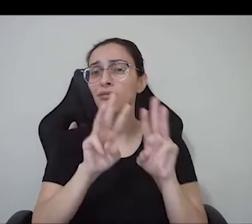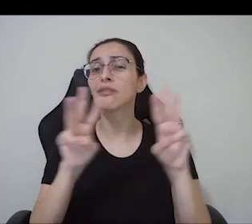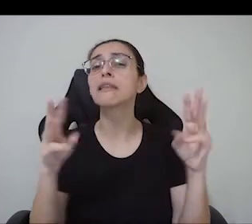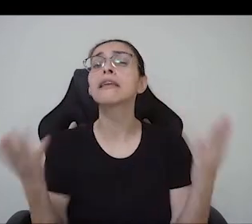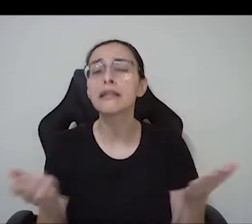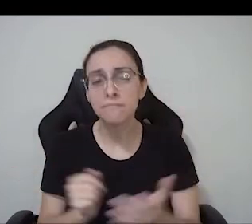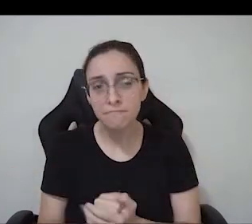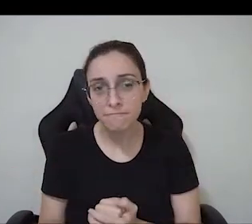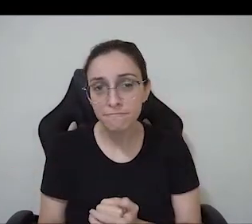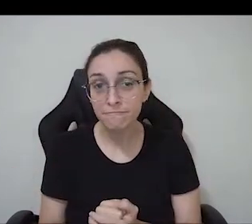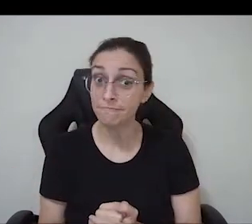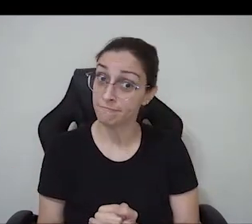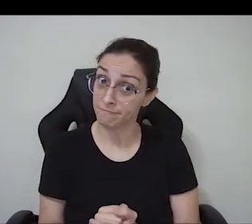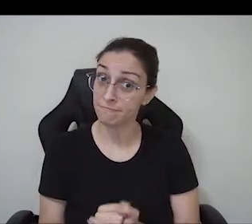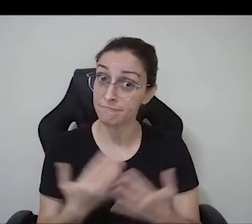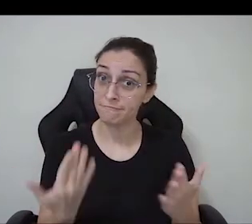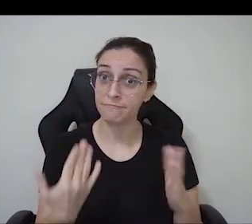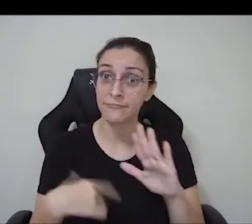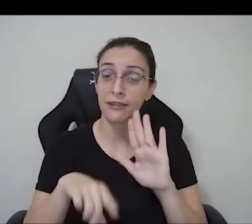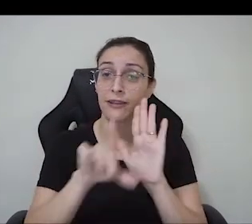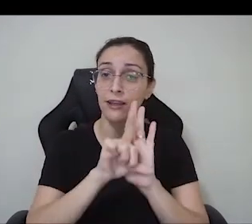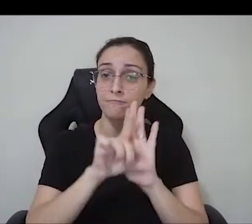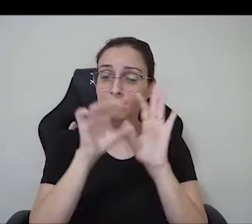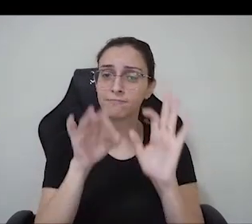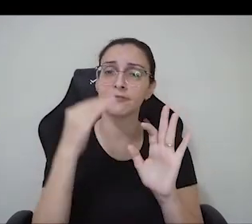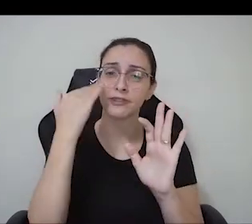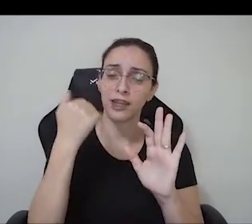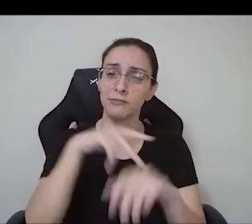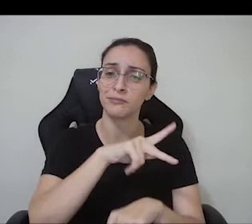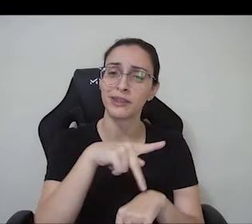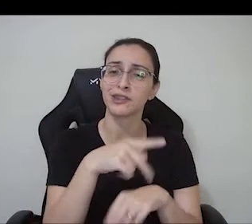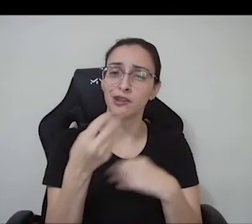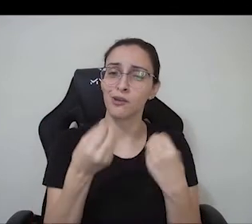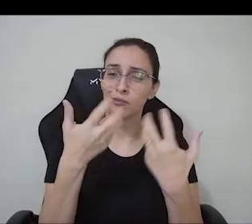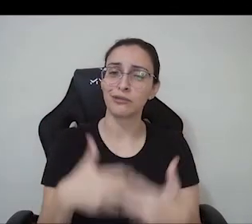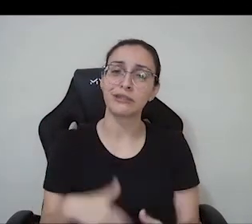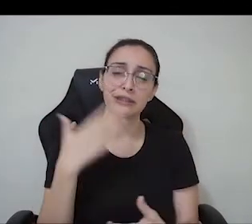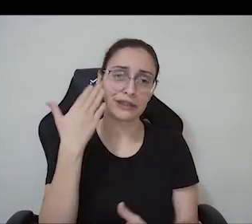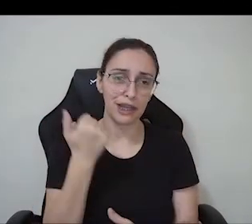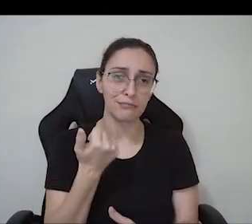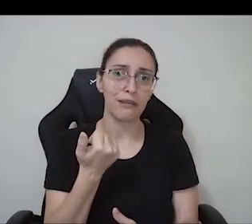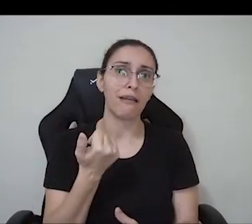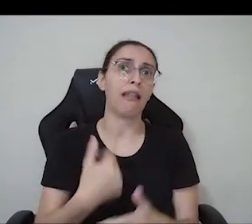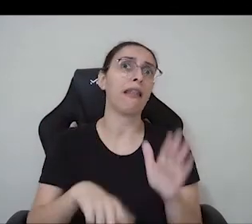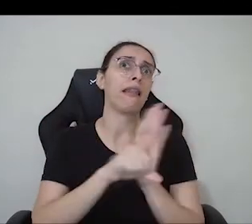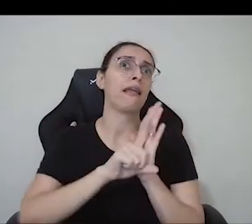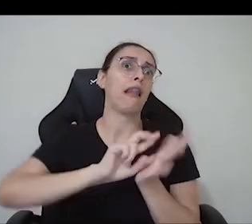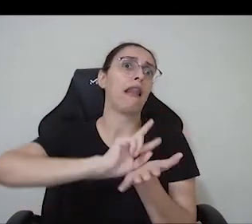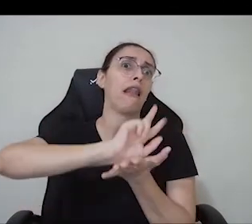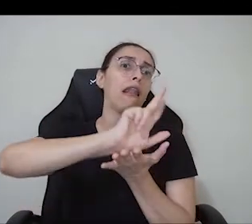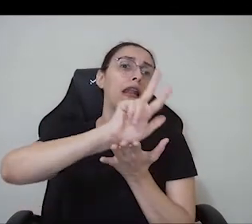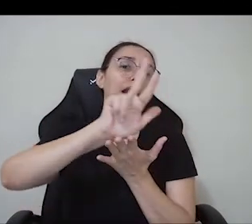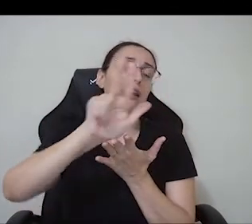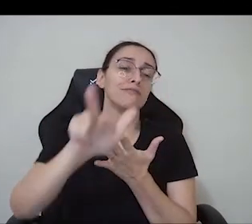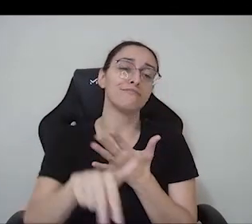uma questão de lei. Vocês sabem muito bem como o nosso país funciona. Temos 1001 leis para tudo e